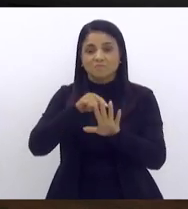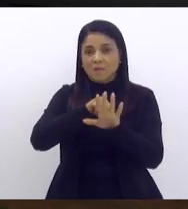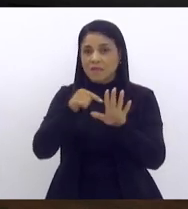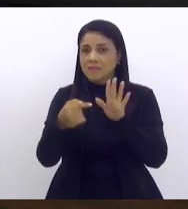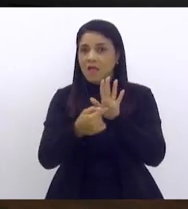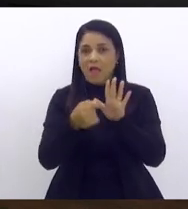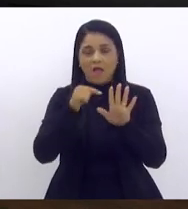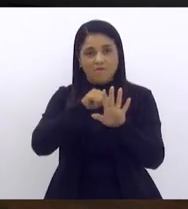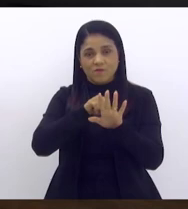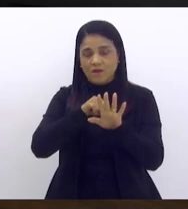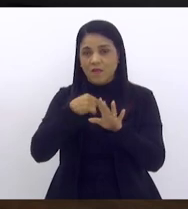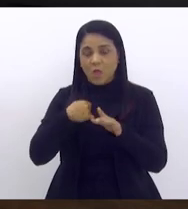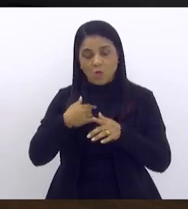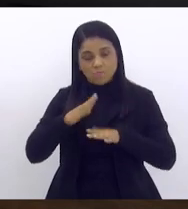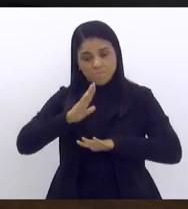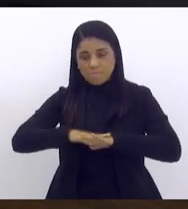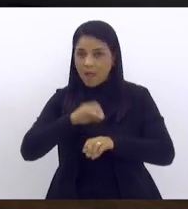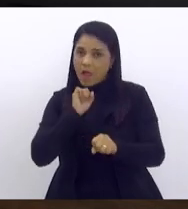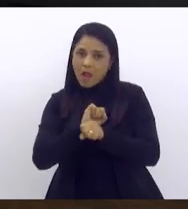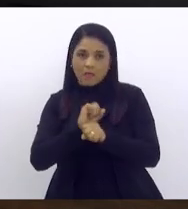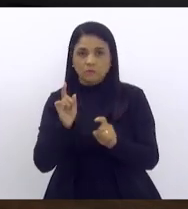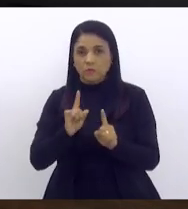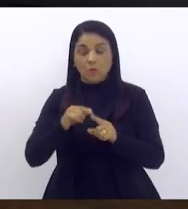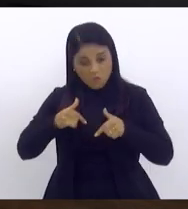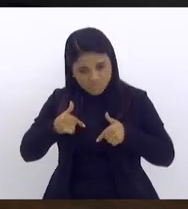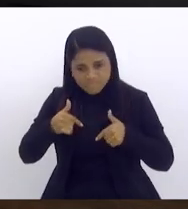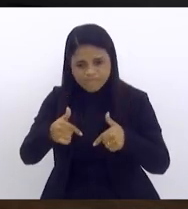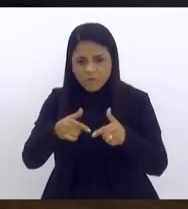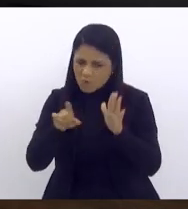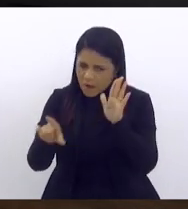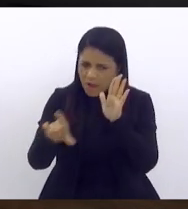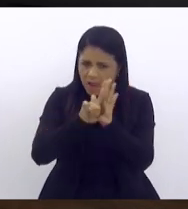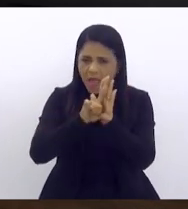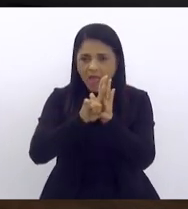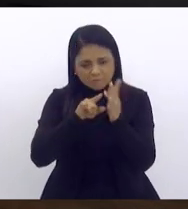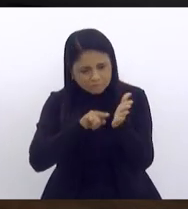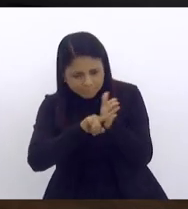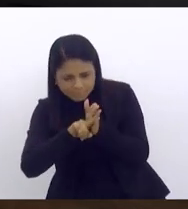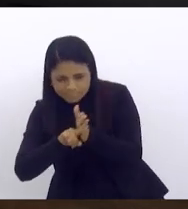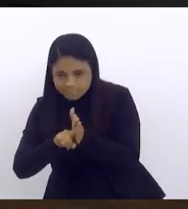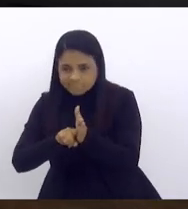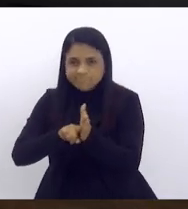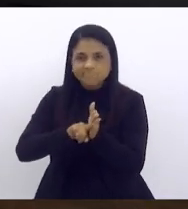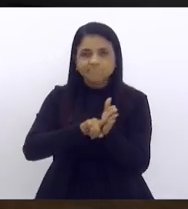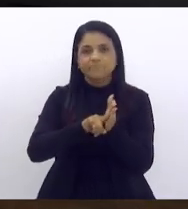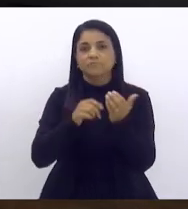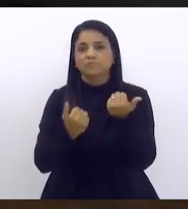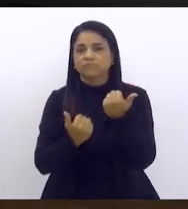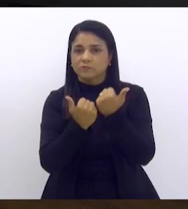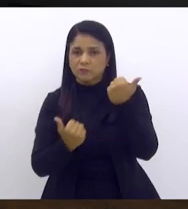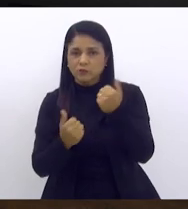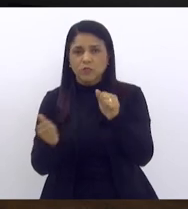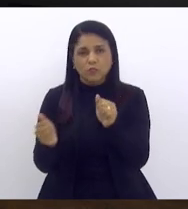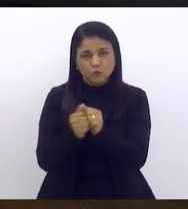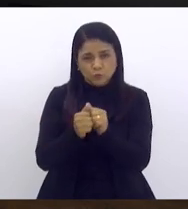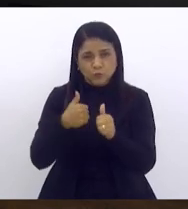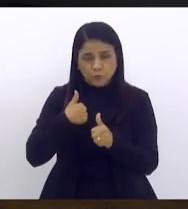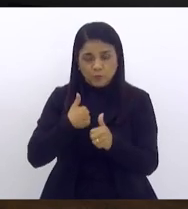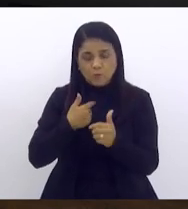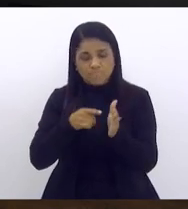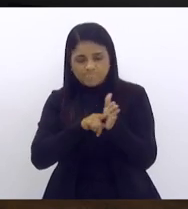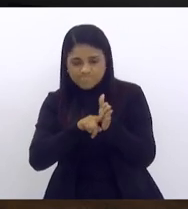Eu peguei aquela lei, minha assessoria estudou, e era um tanto quanto diferente, não tinha